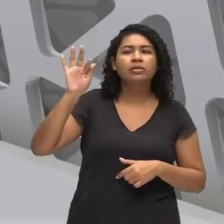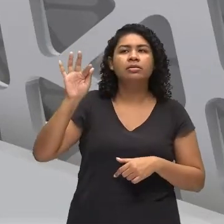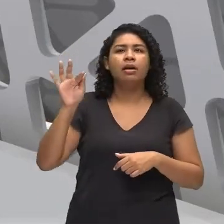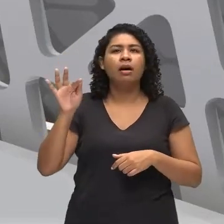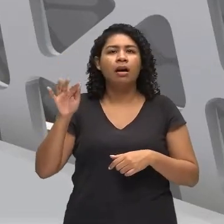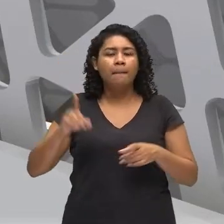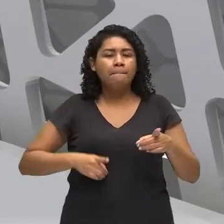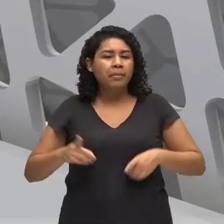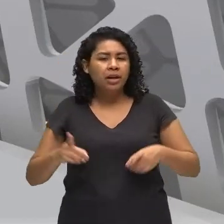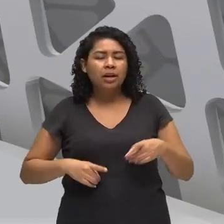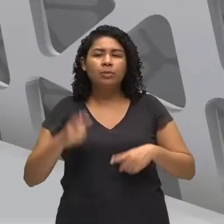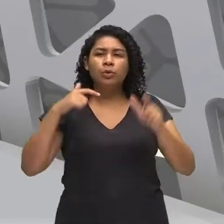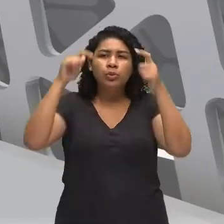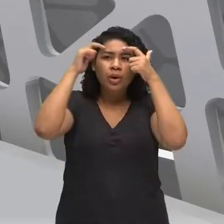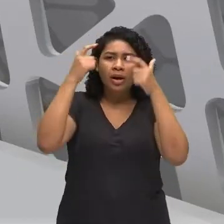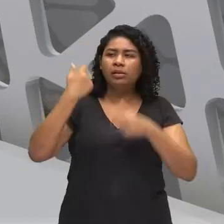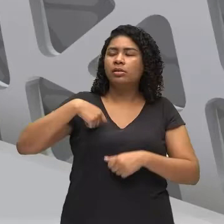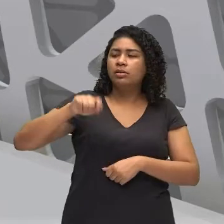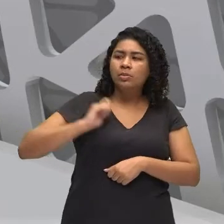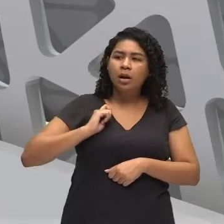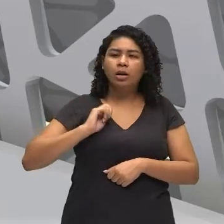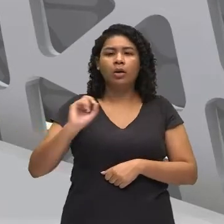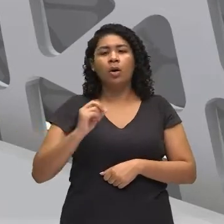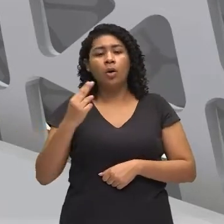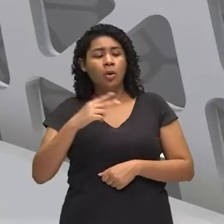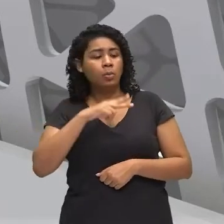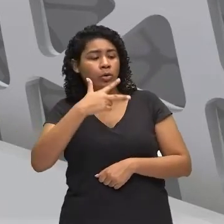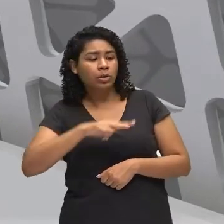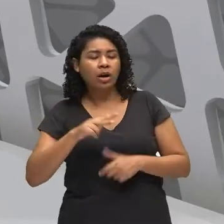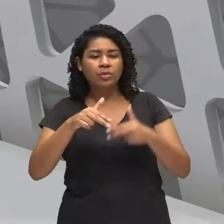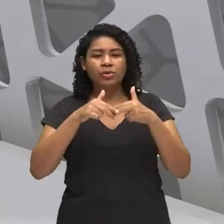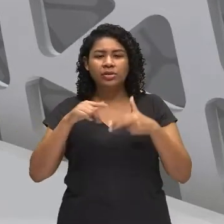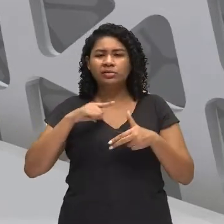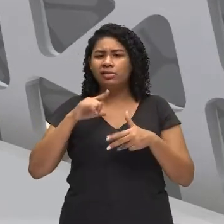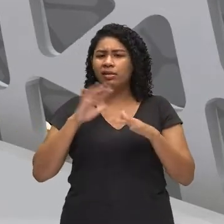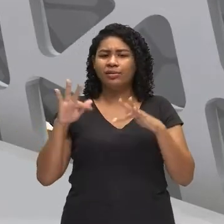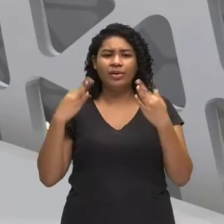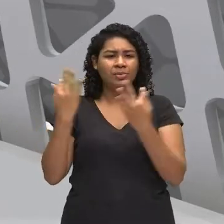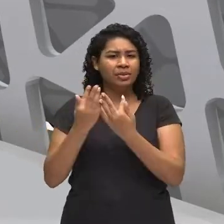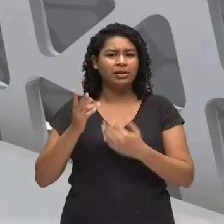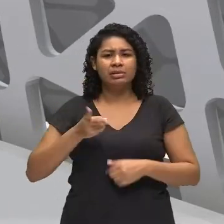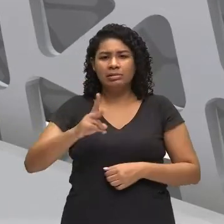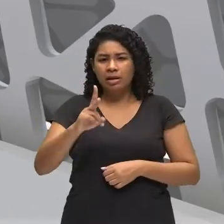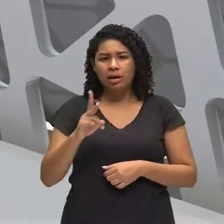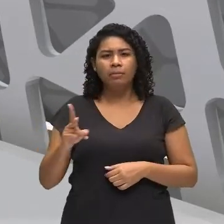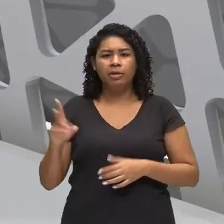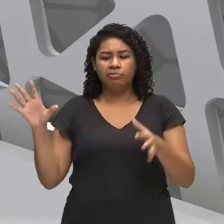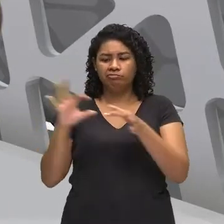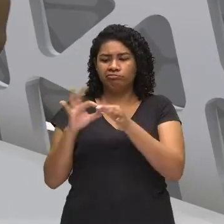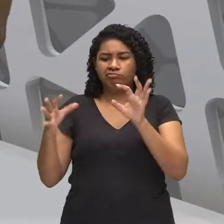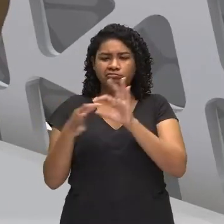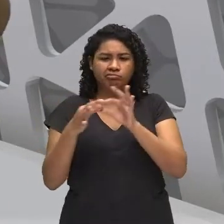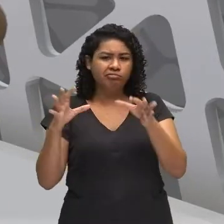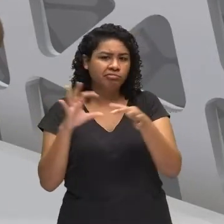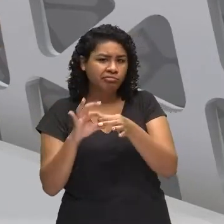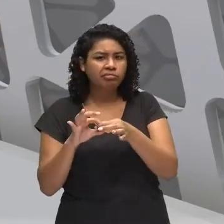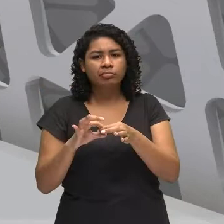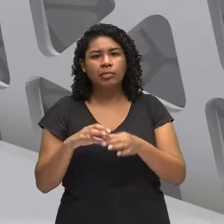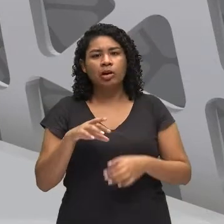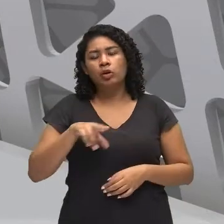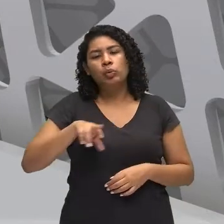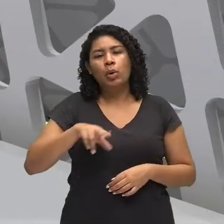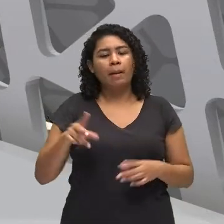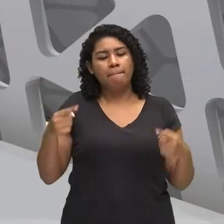rei da Espanha, é primo do rei de Portugal. Então, eles estavam ali ligados por laços de sangue, não apenas por laços políticos. Então, porque o príncipe de uma